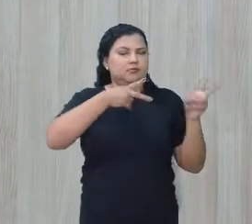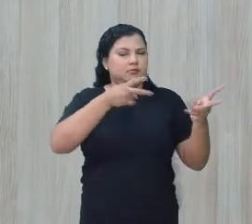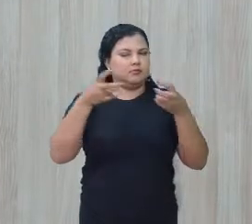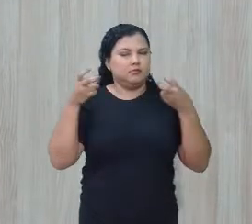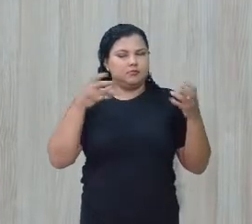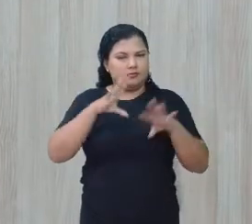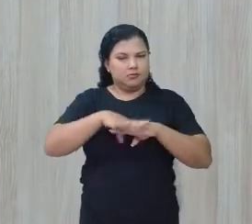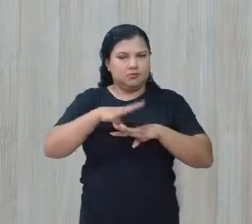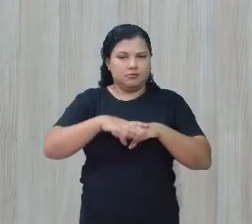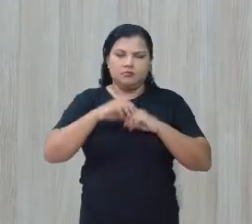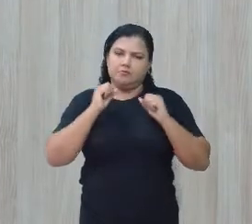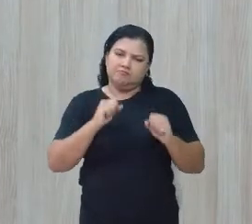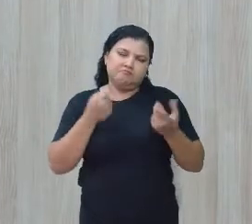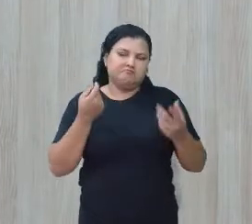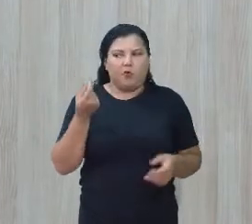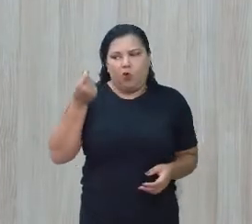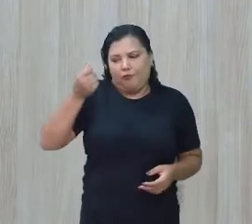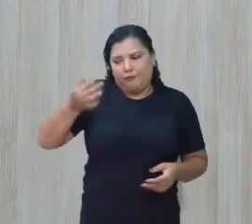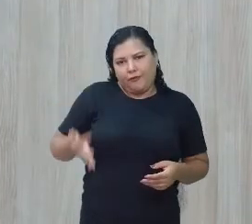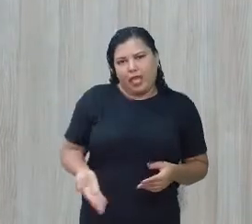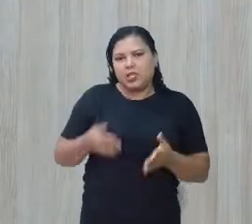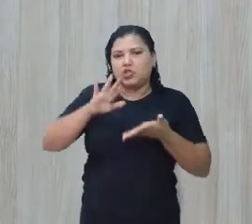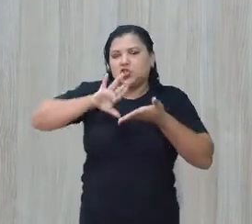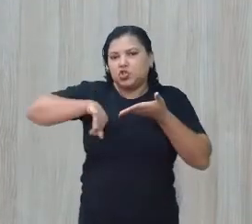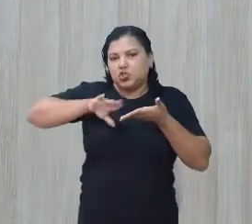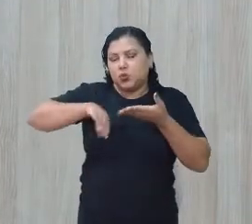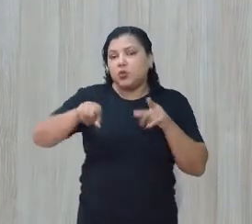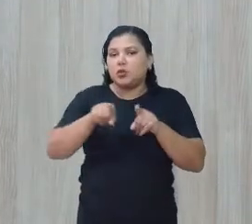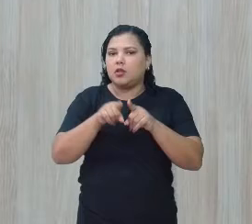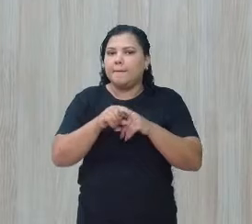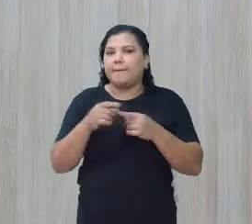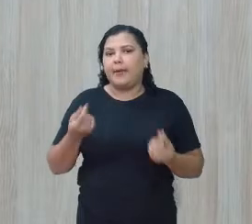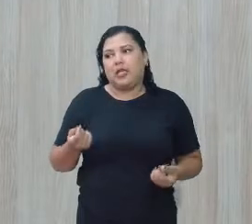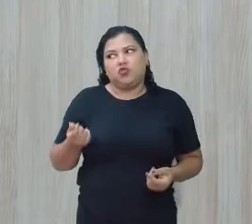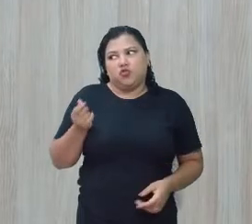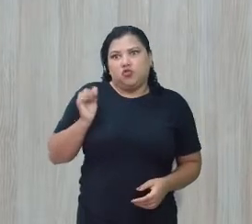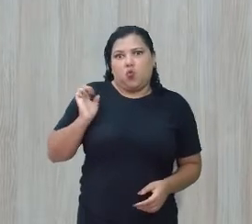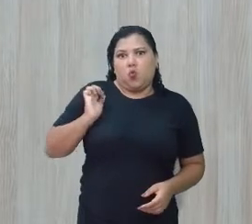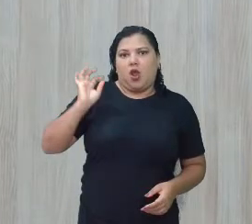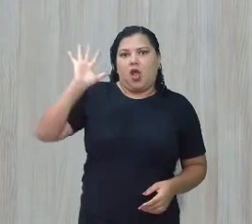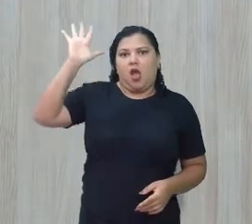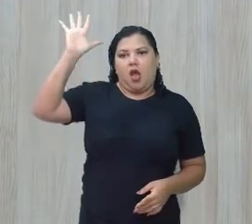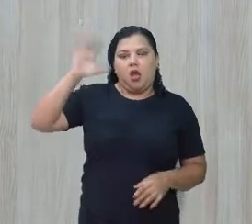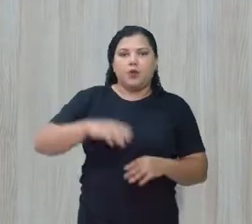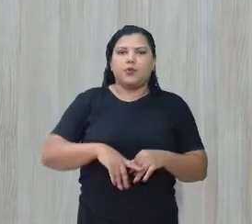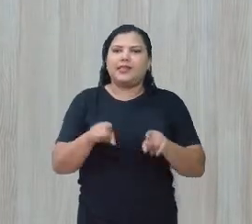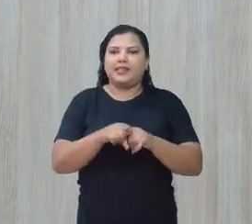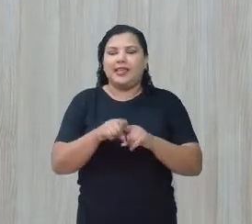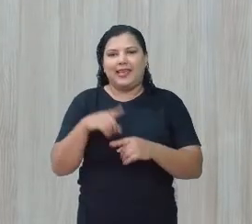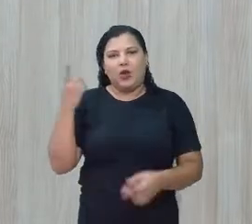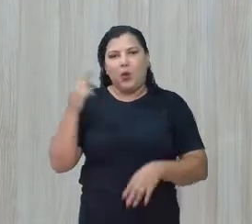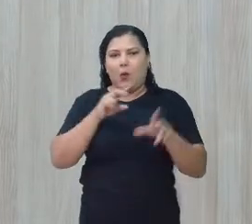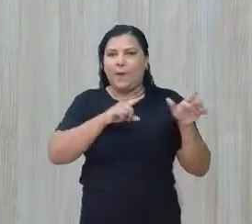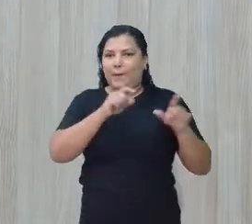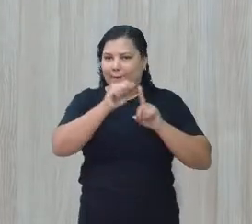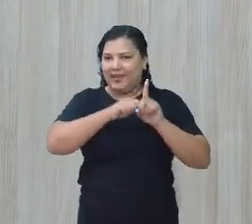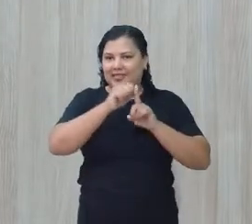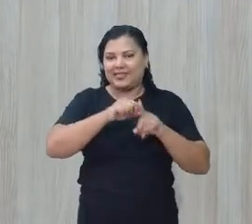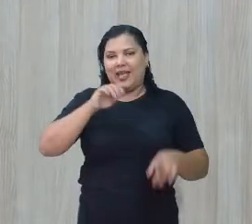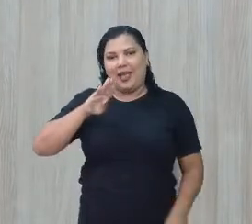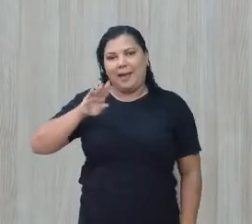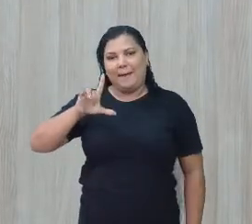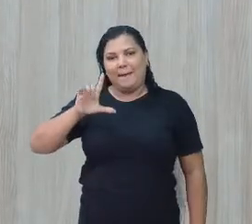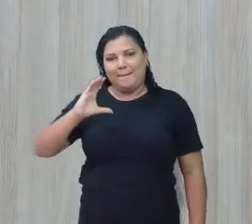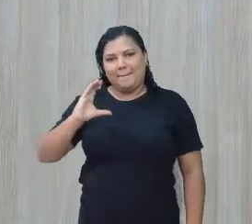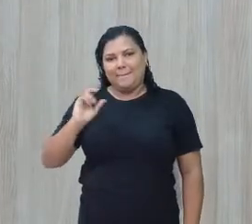né? Seja em ofertas de desconto ou de aumento, que ninguém gosta. A gente tem aí a Black Friday chegando, e na Black